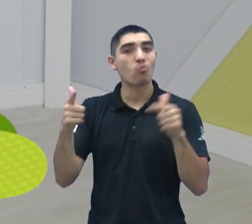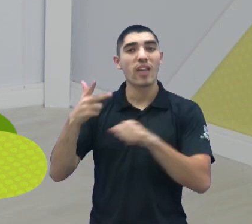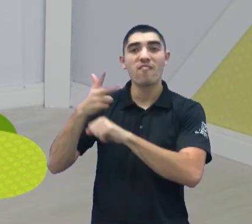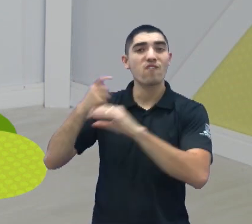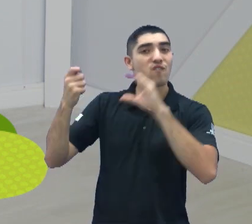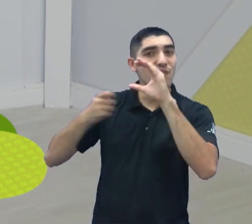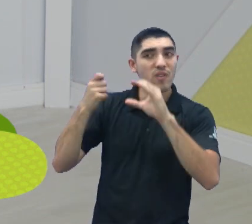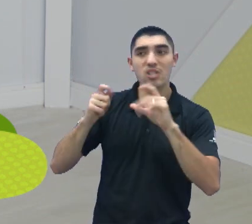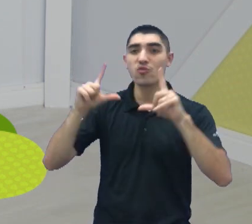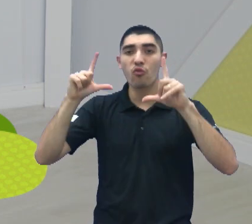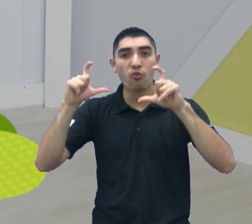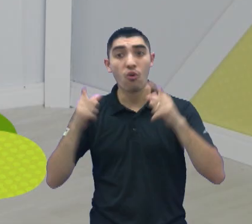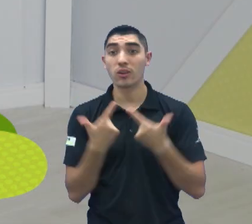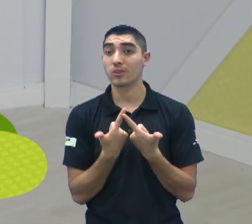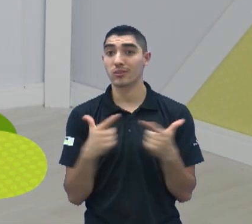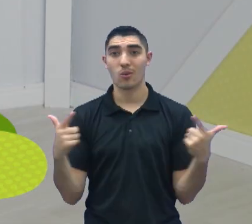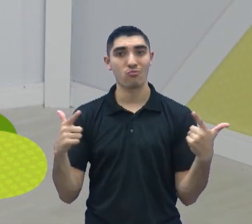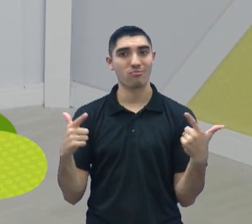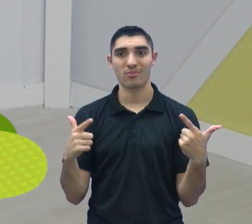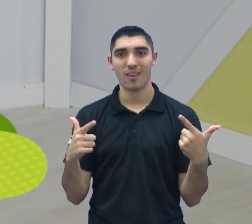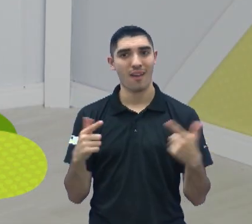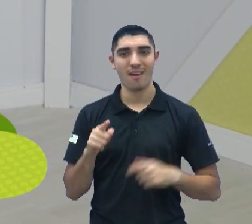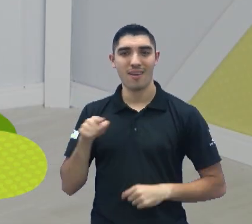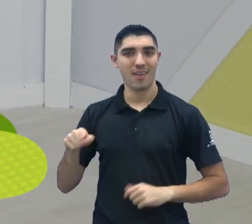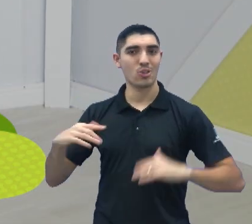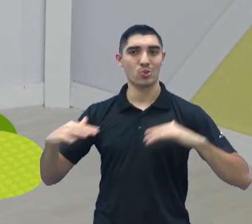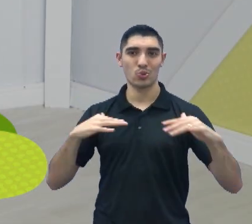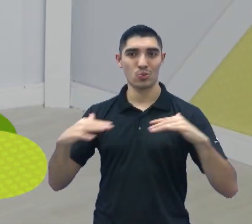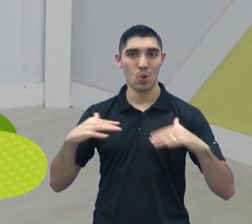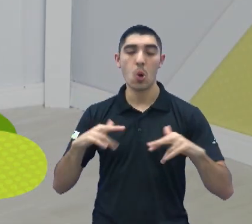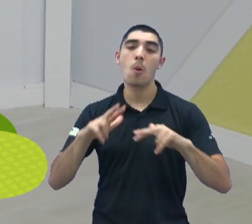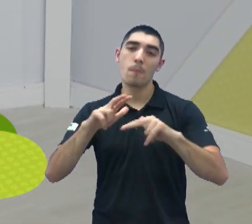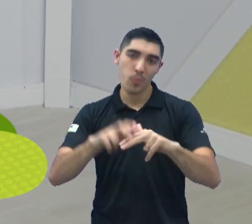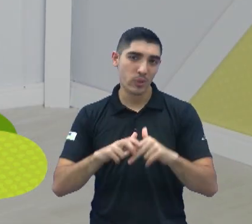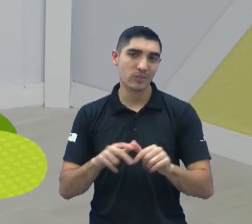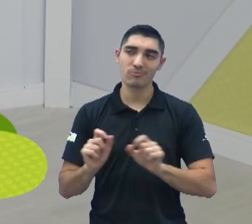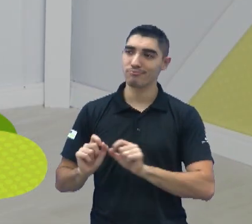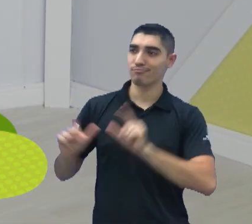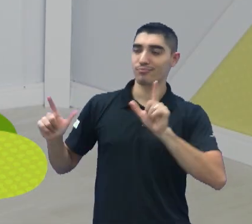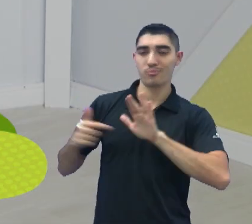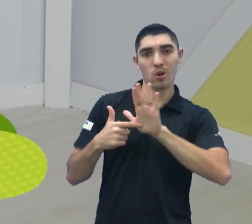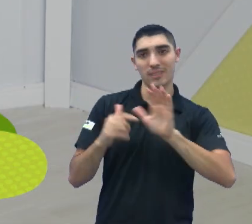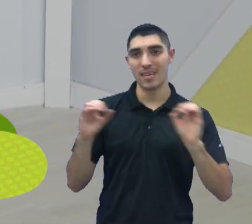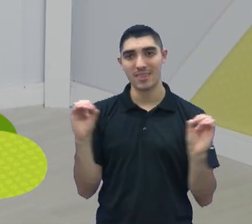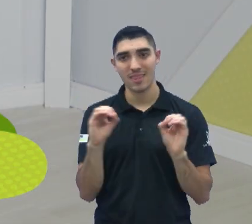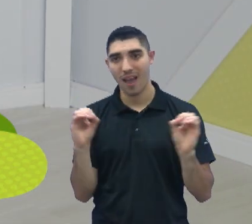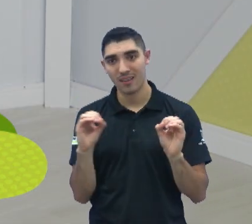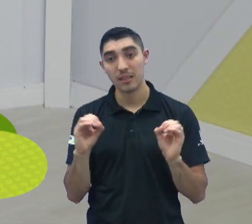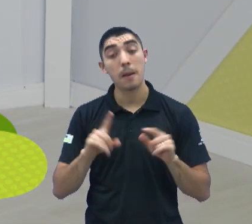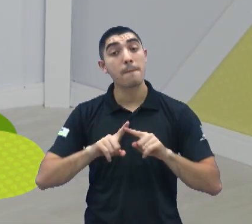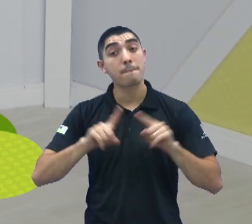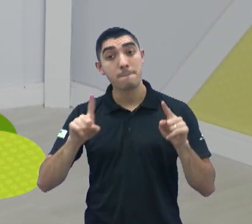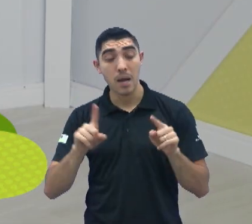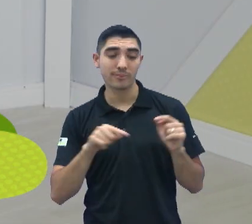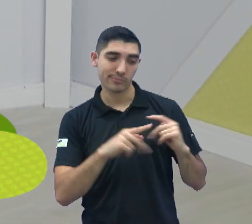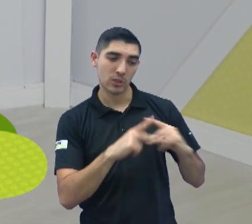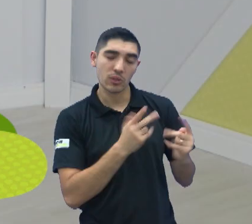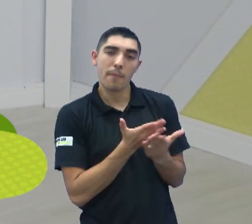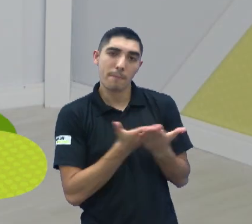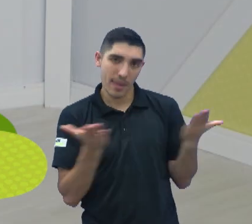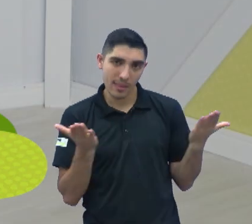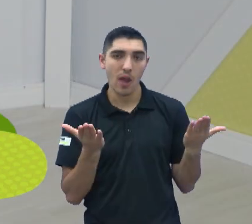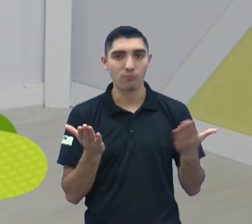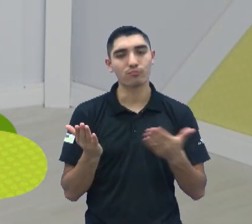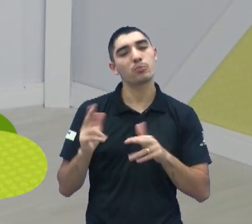tem nem fotos desse jogo, por isso que a gente obviamente não está mostrando para você, mas o São José acabou sendo derrotado e caiu para a segunda